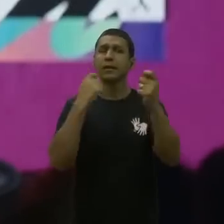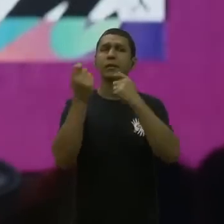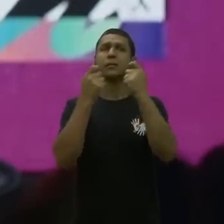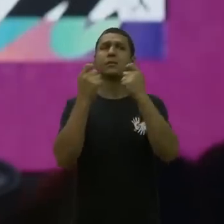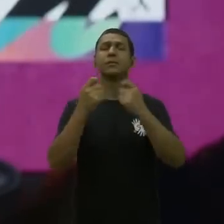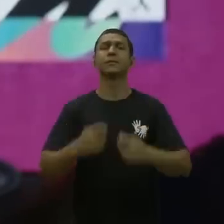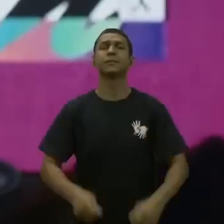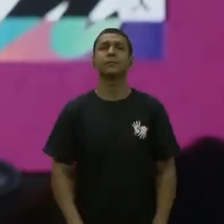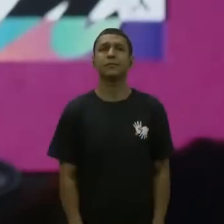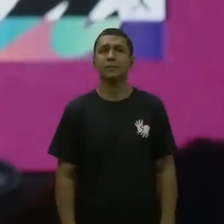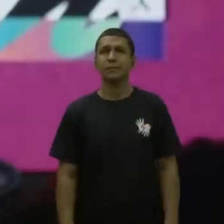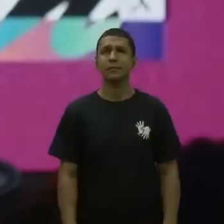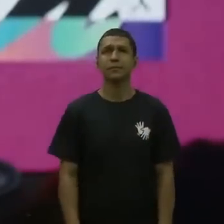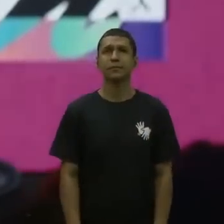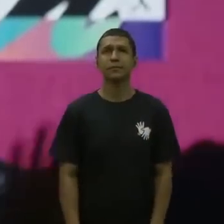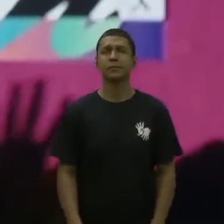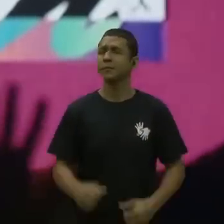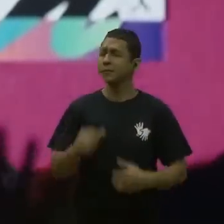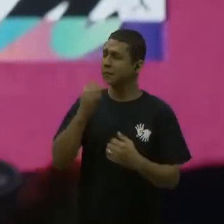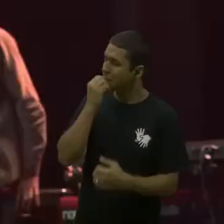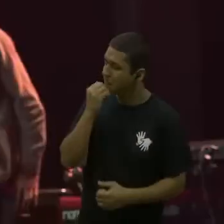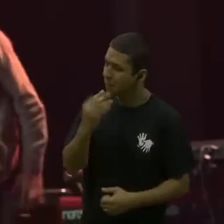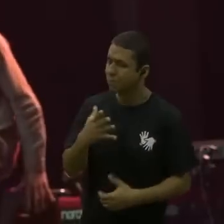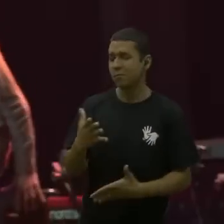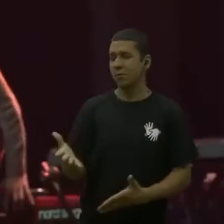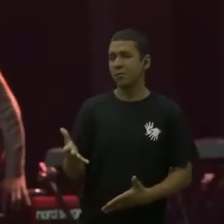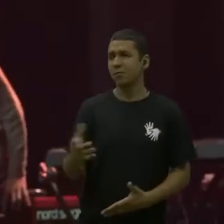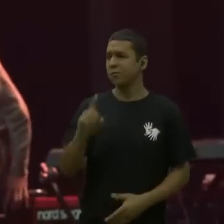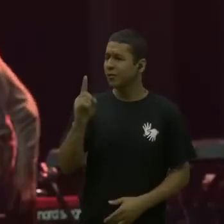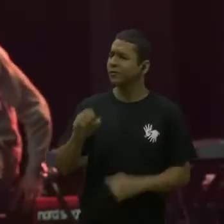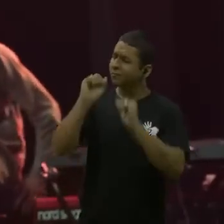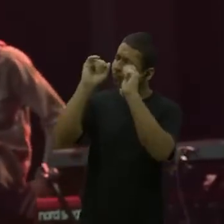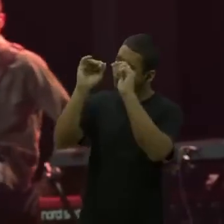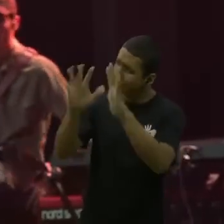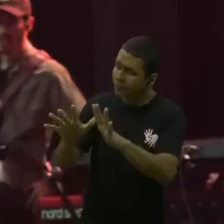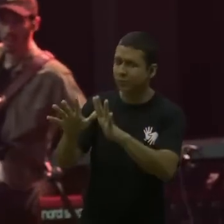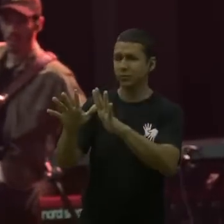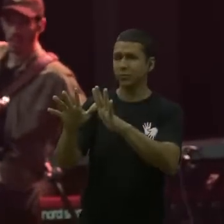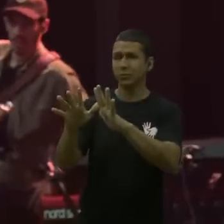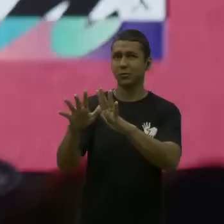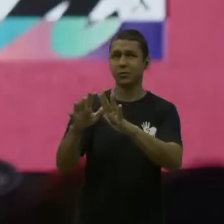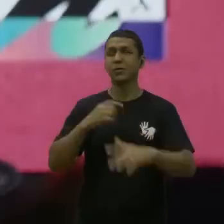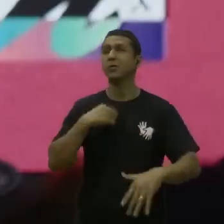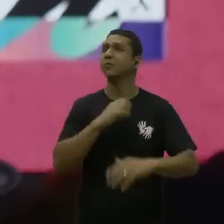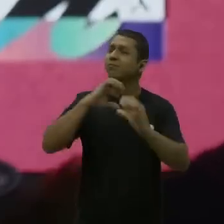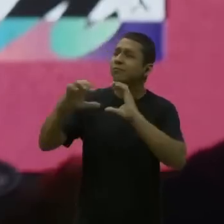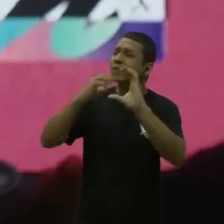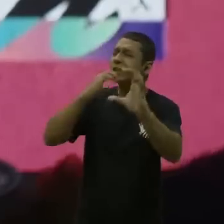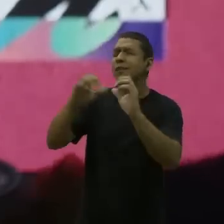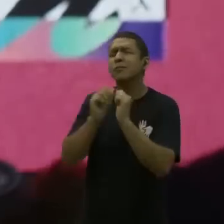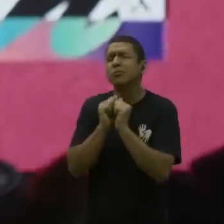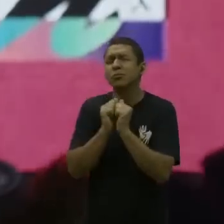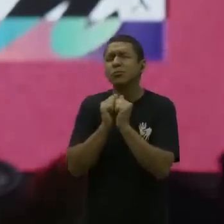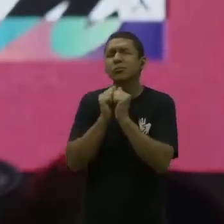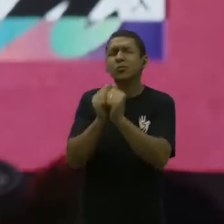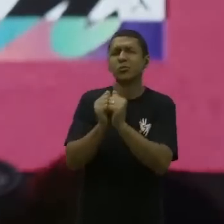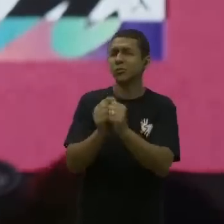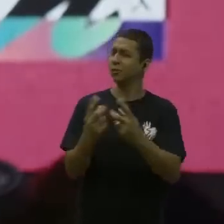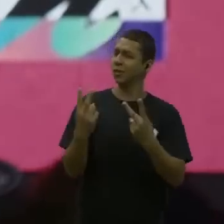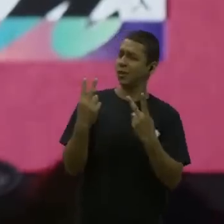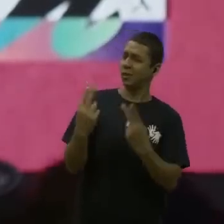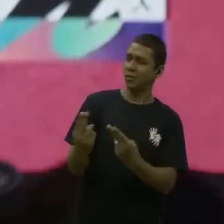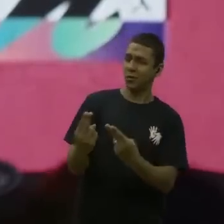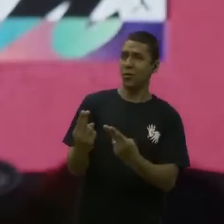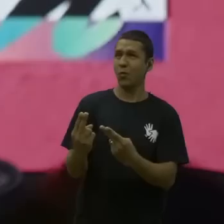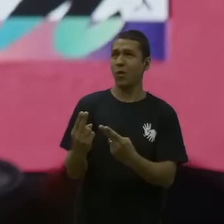Aleluia! Que bom te ouvir, Eli. Isso é uma bênção. A gente fica cantando junto com ele, a gente sente que a gente está cantando igual a ele.